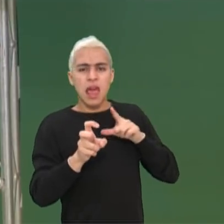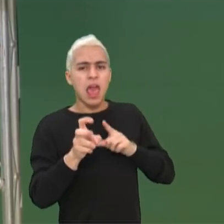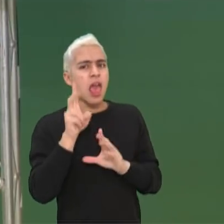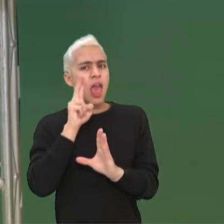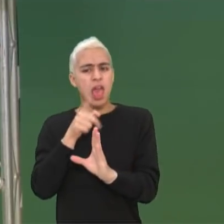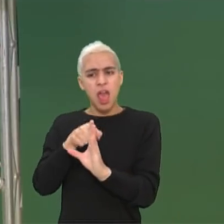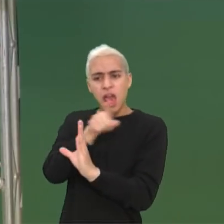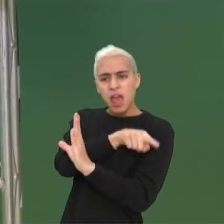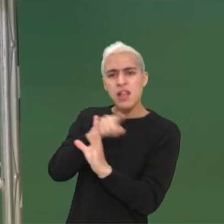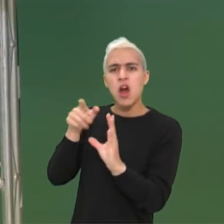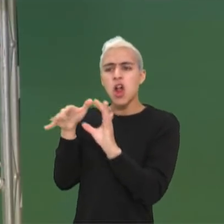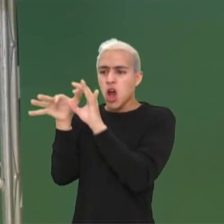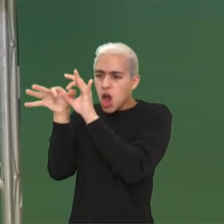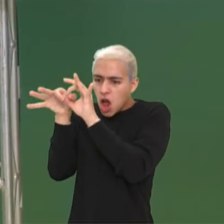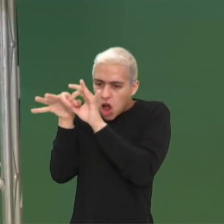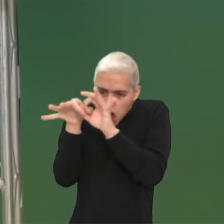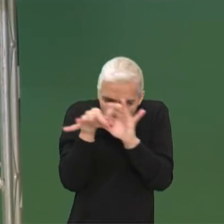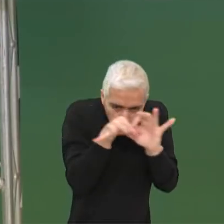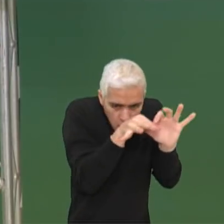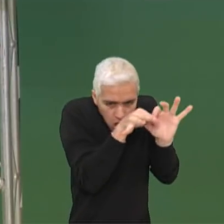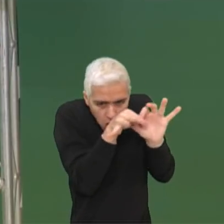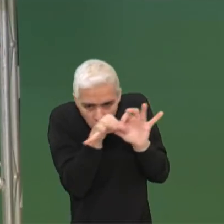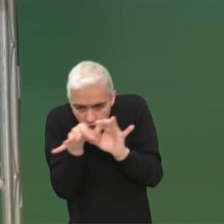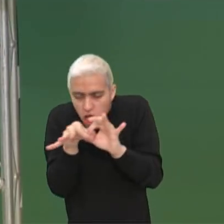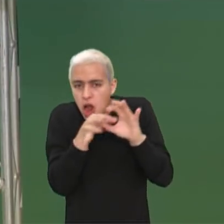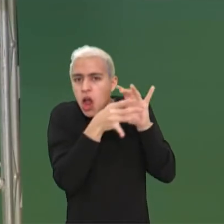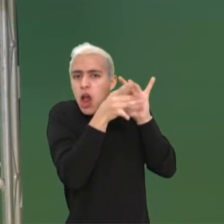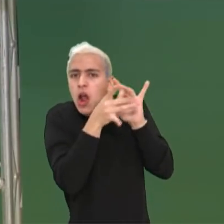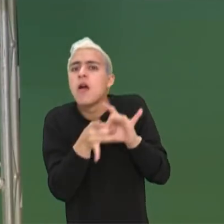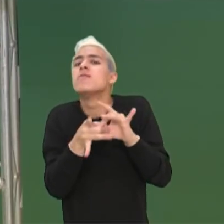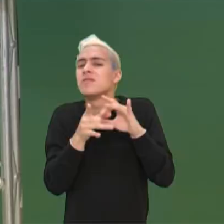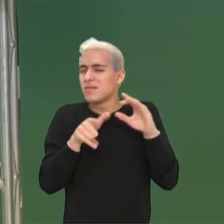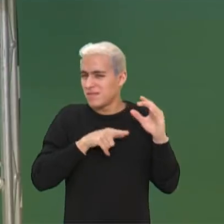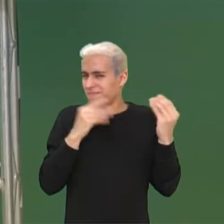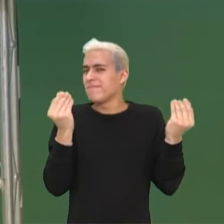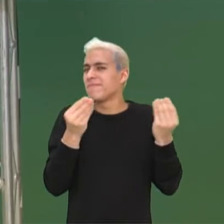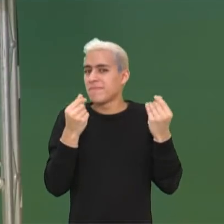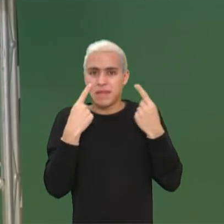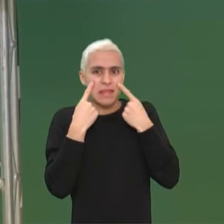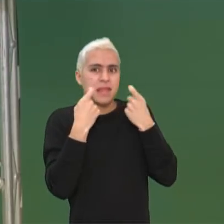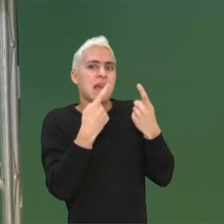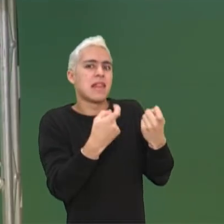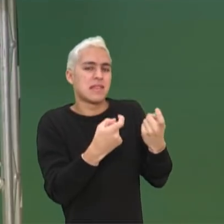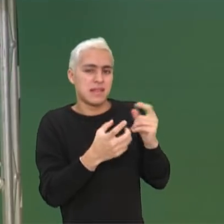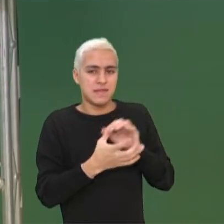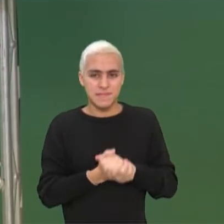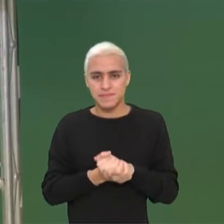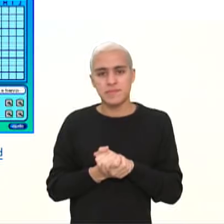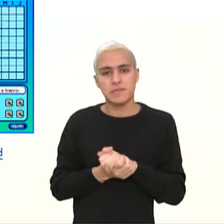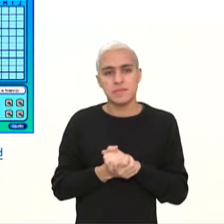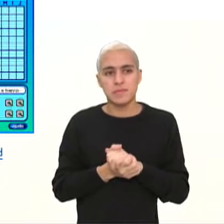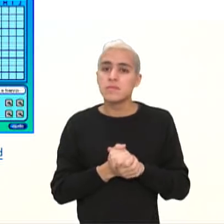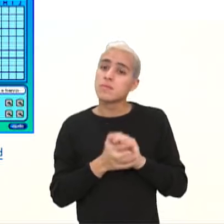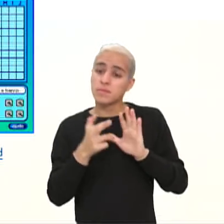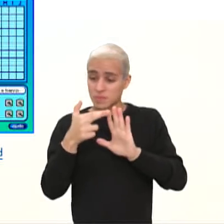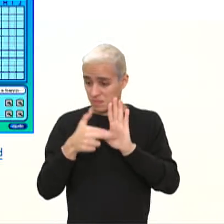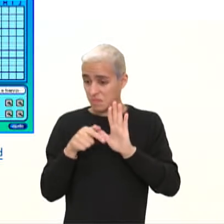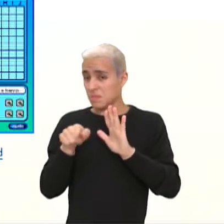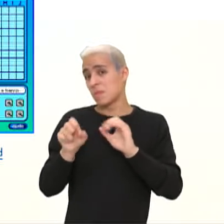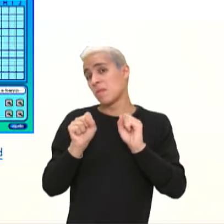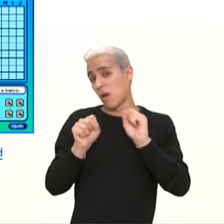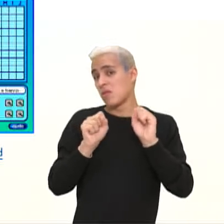uma lenda por trás do jogo bem interessante. Né? E as regras podem variar, desde